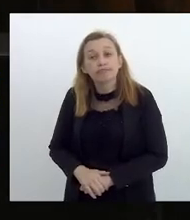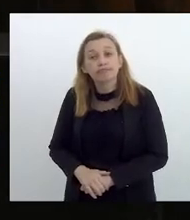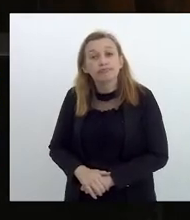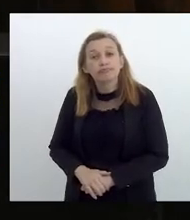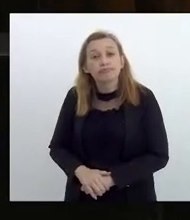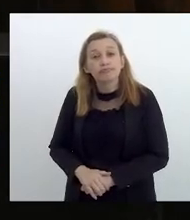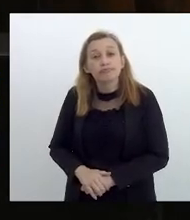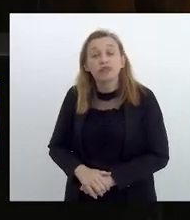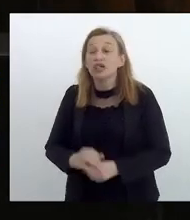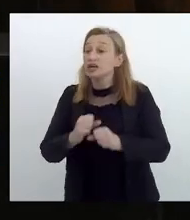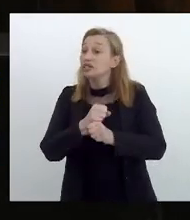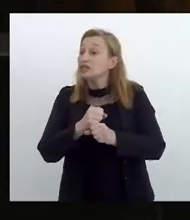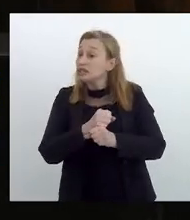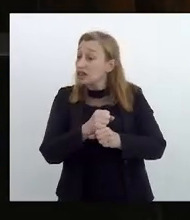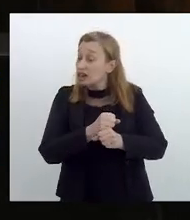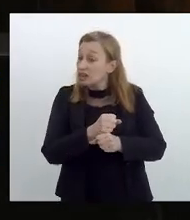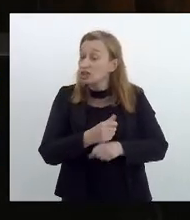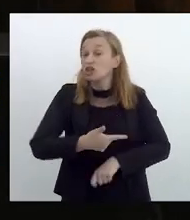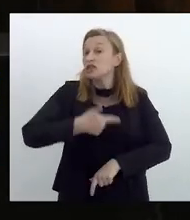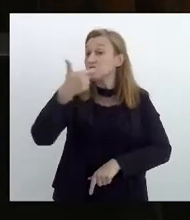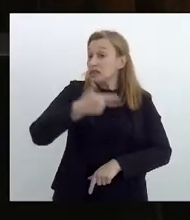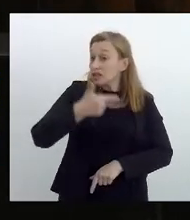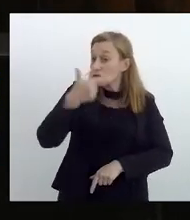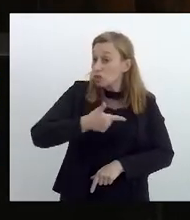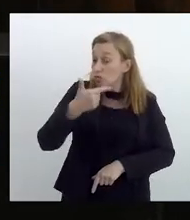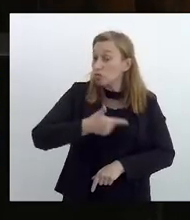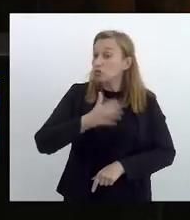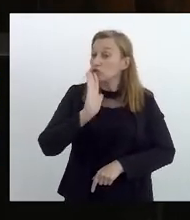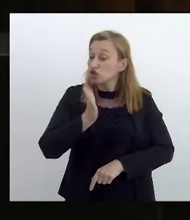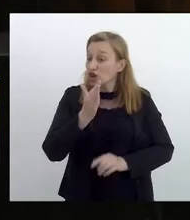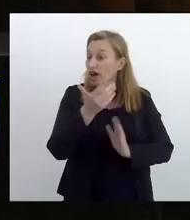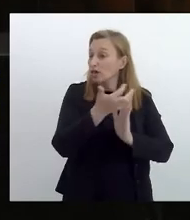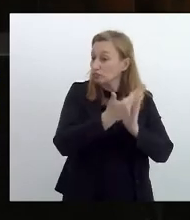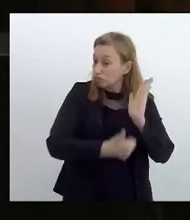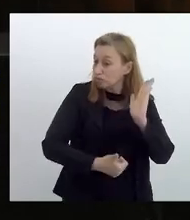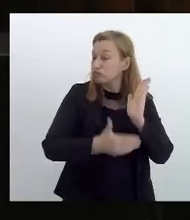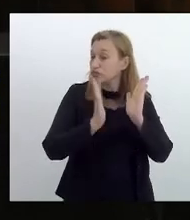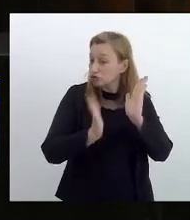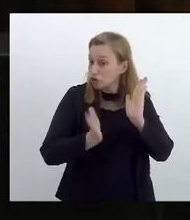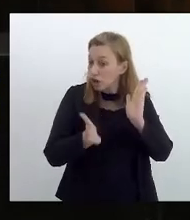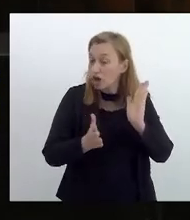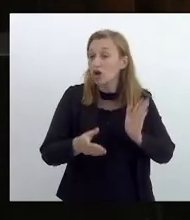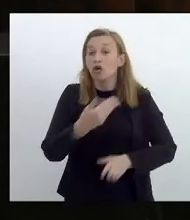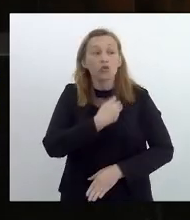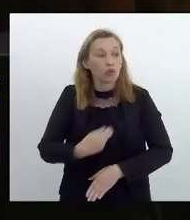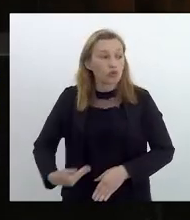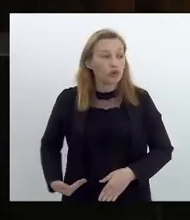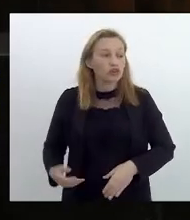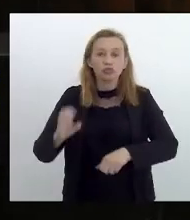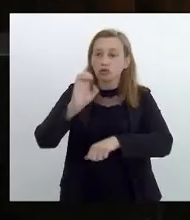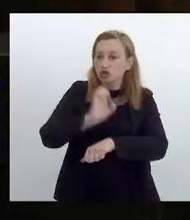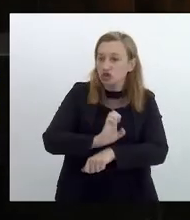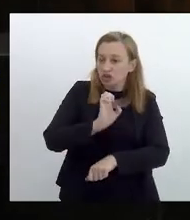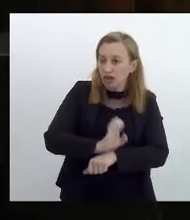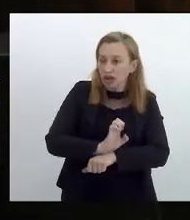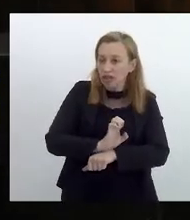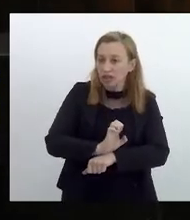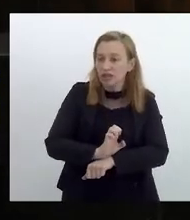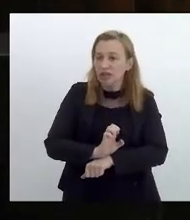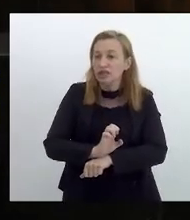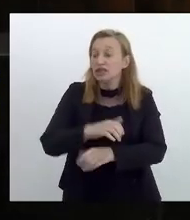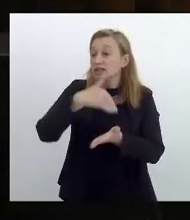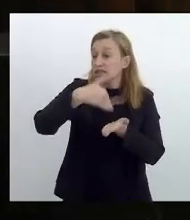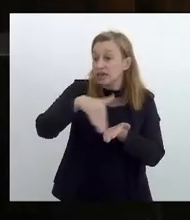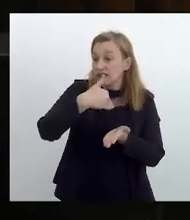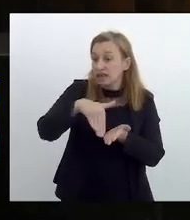ainda este ano segundo o cronograma já estabelecido o governo do estado através da Secretaria de